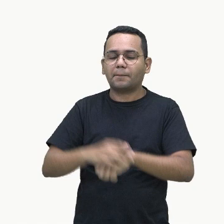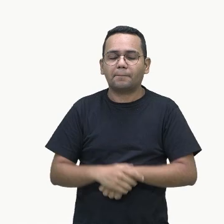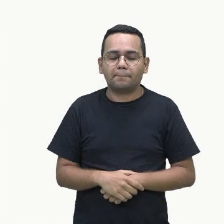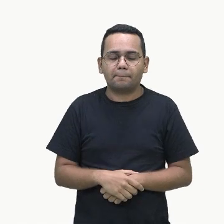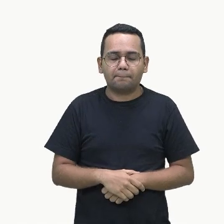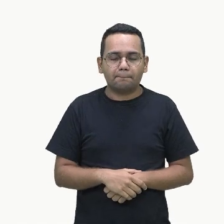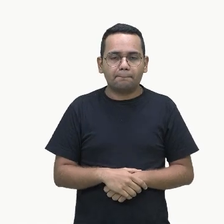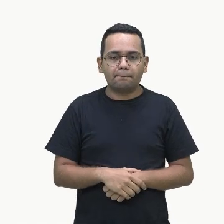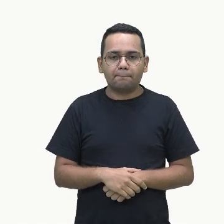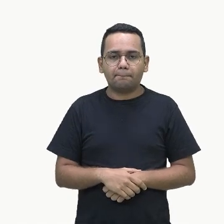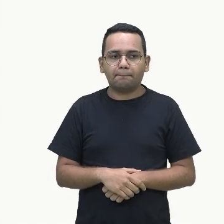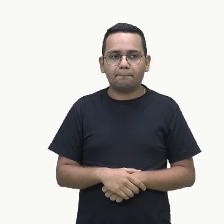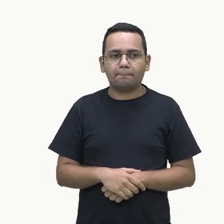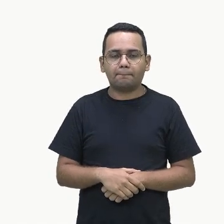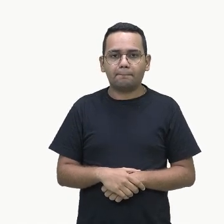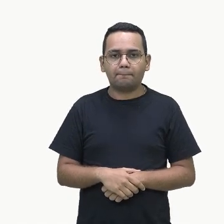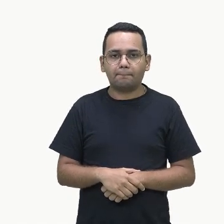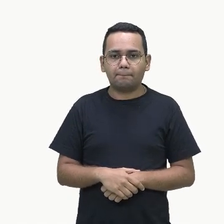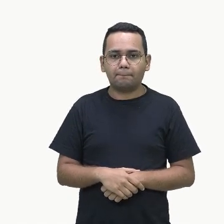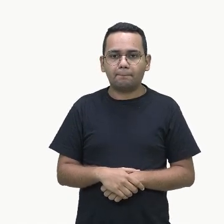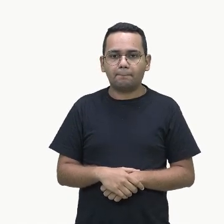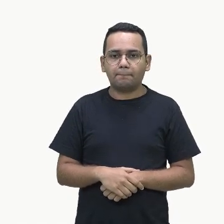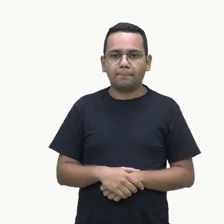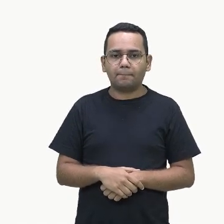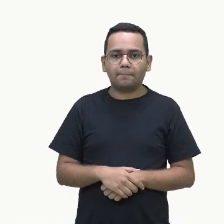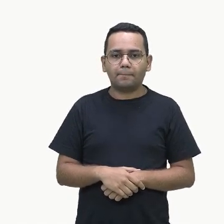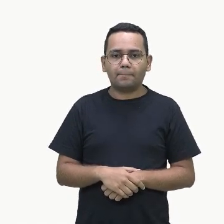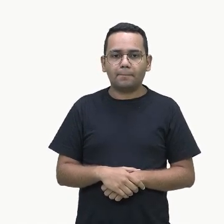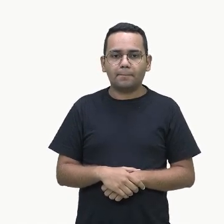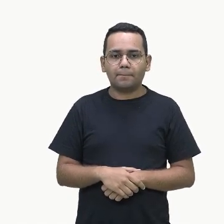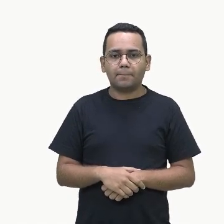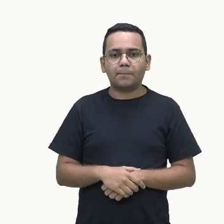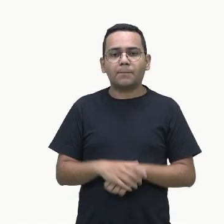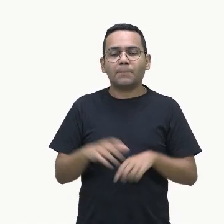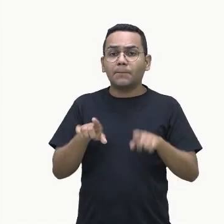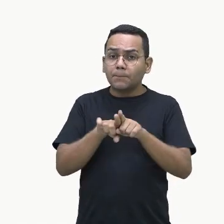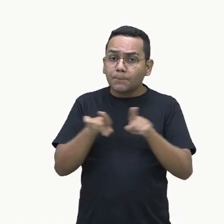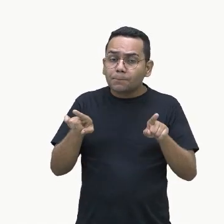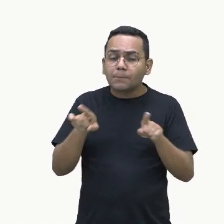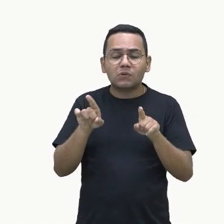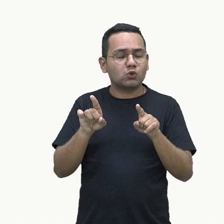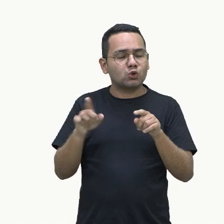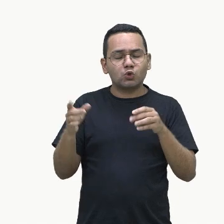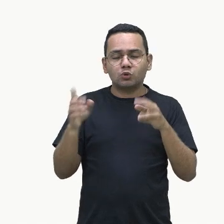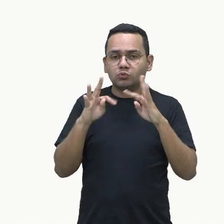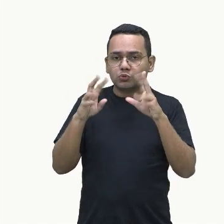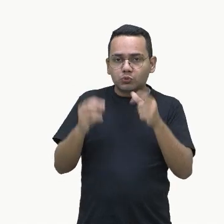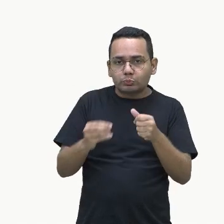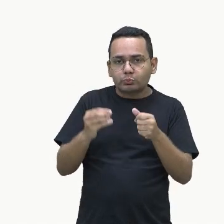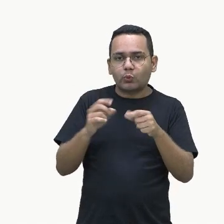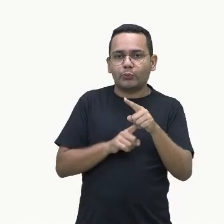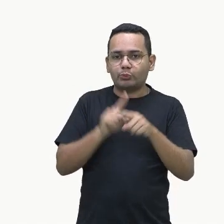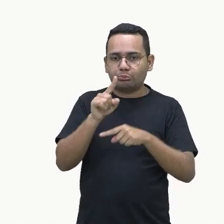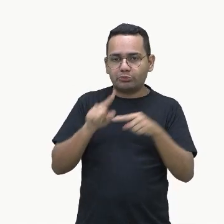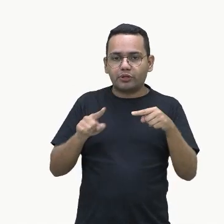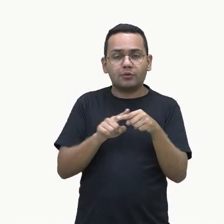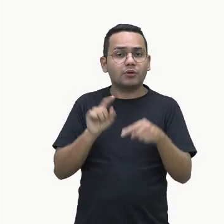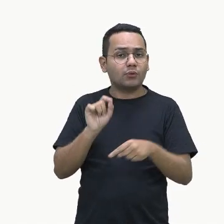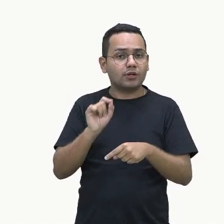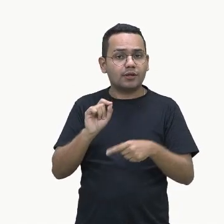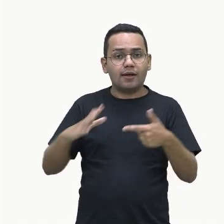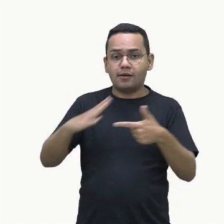tá? Lembrando que todo triângulo aqui que a gente está estudando para aplicar o teorema de Pitágoras são